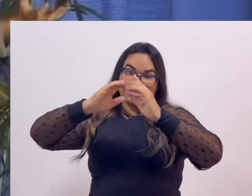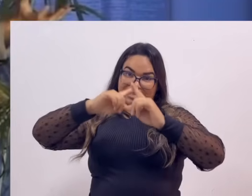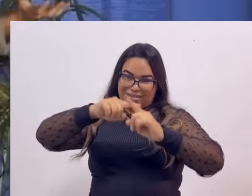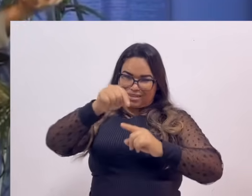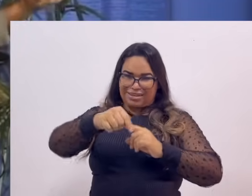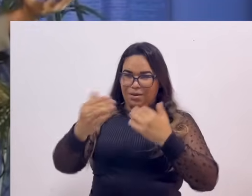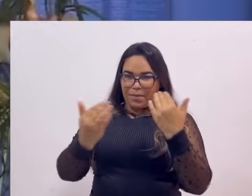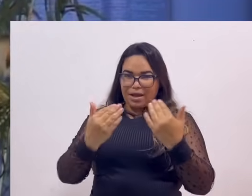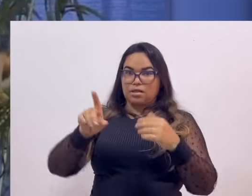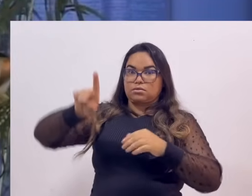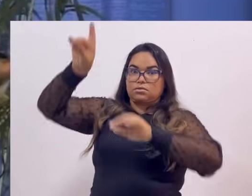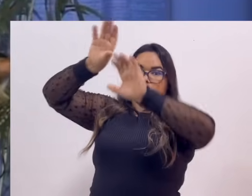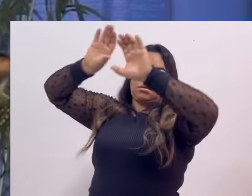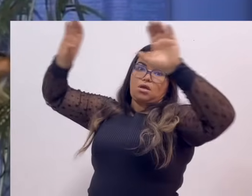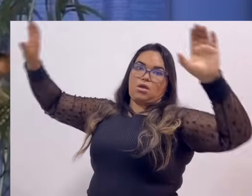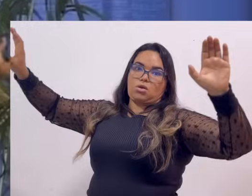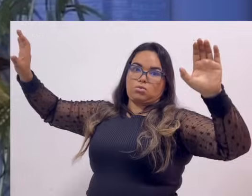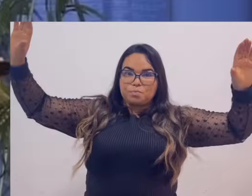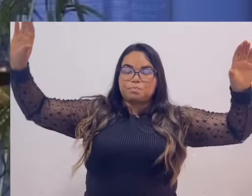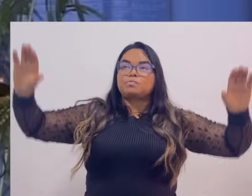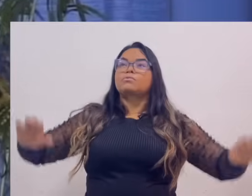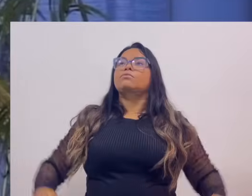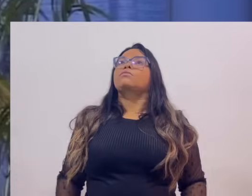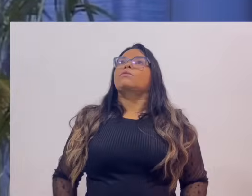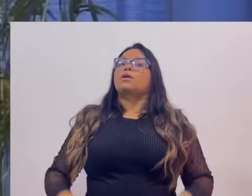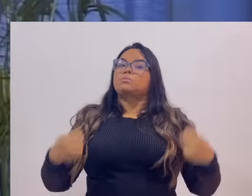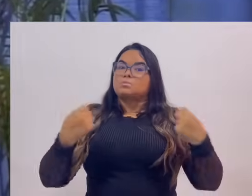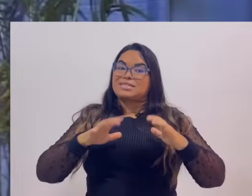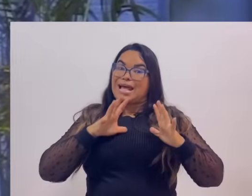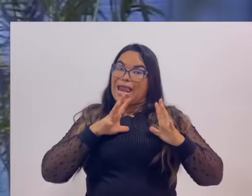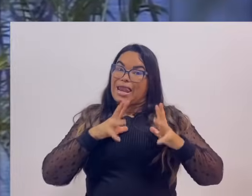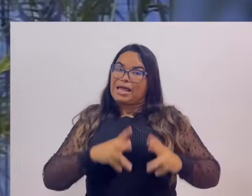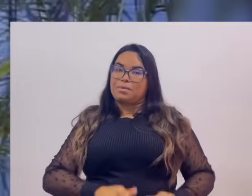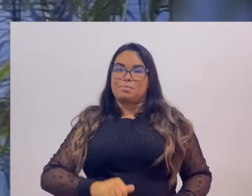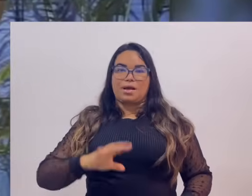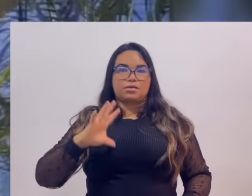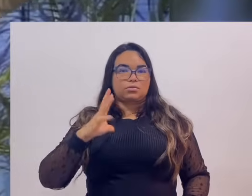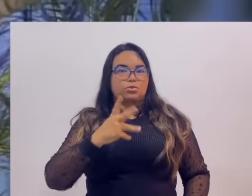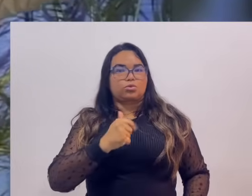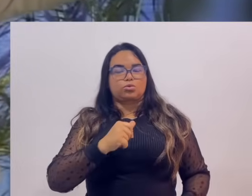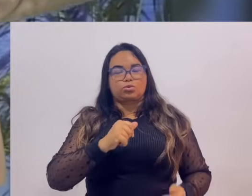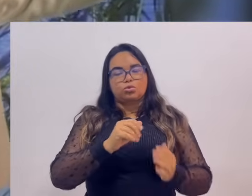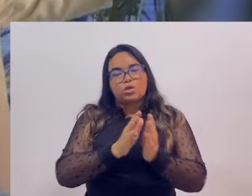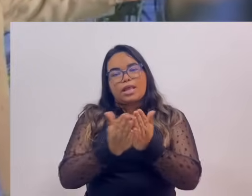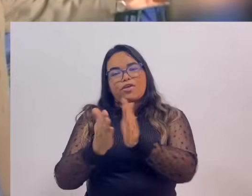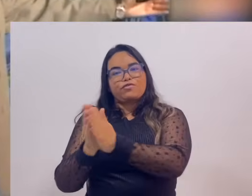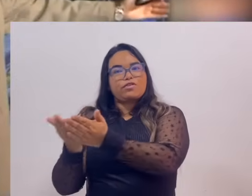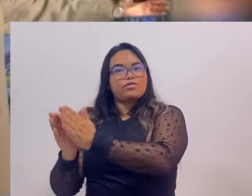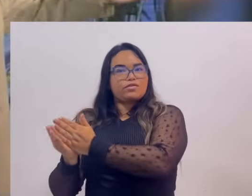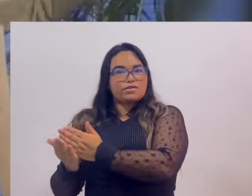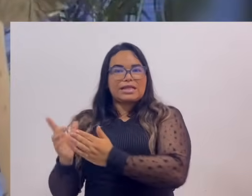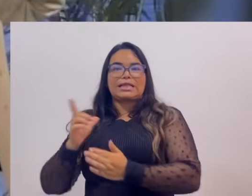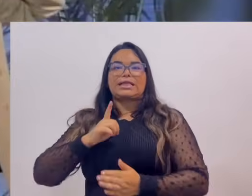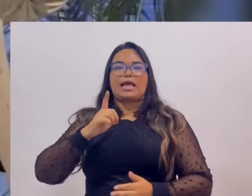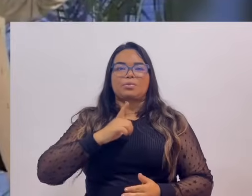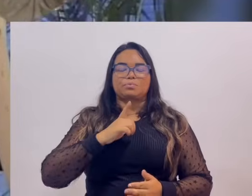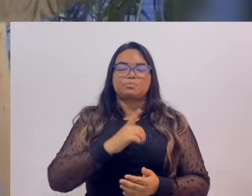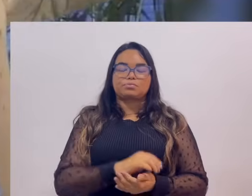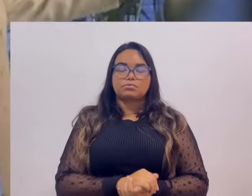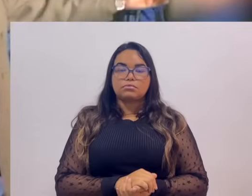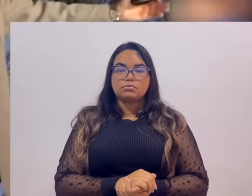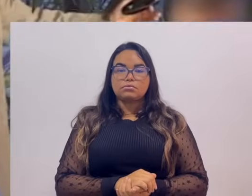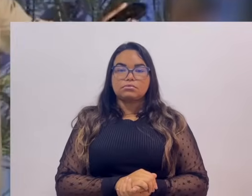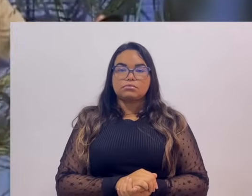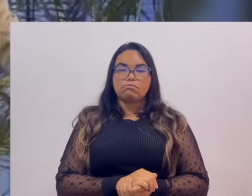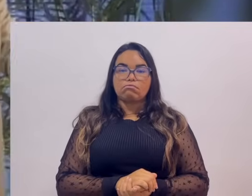pecados confessados então um dia quando o registro do céu estiver a ponto de ser expurgado e limpo de